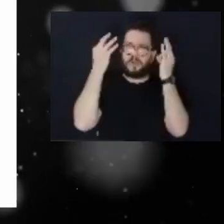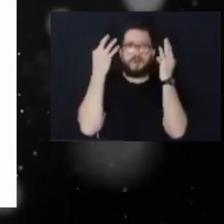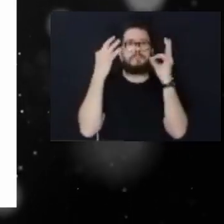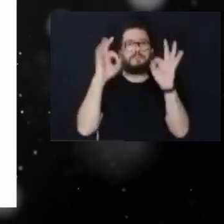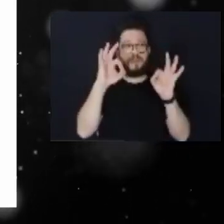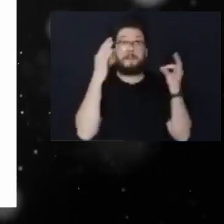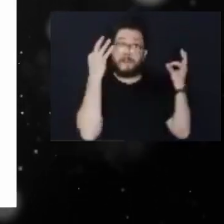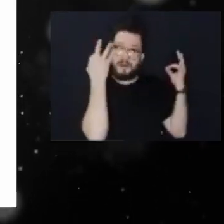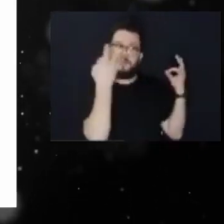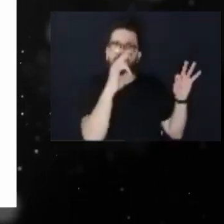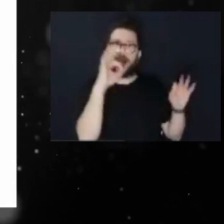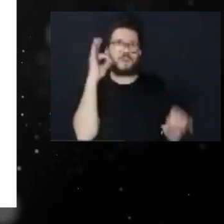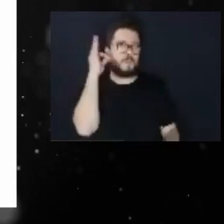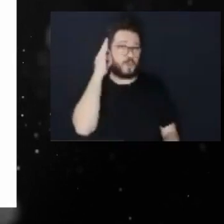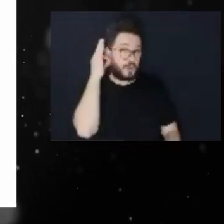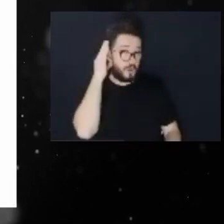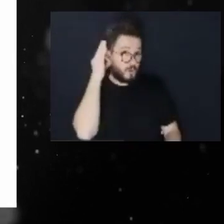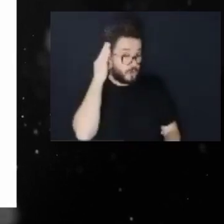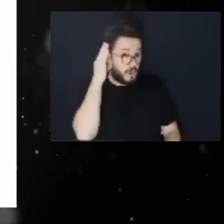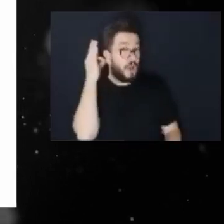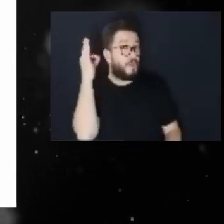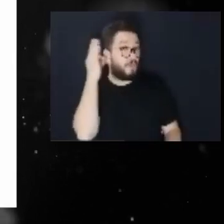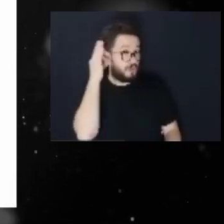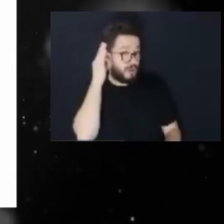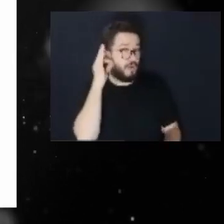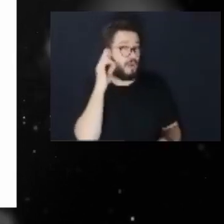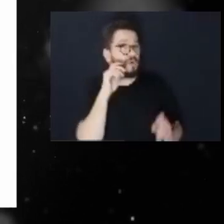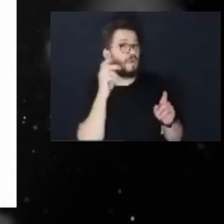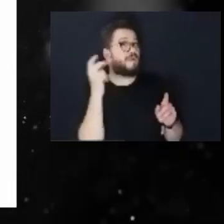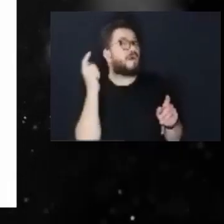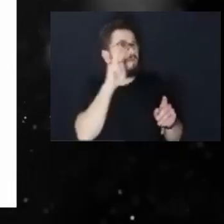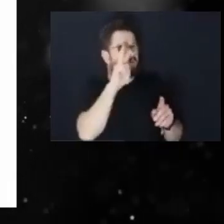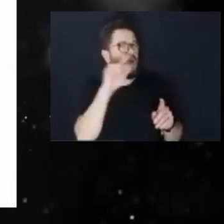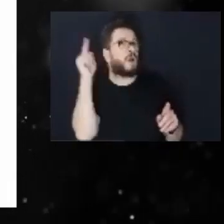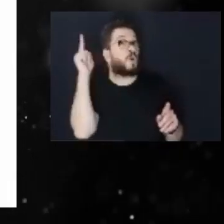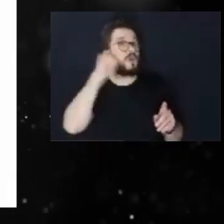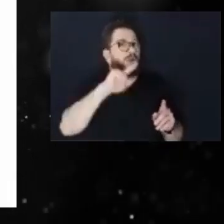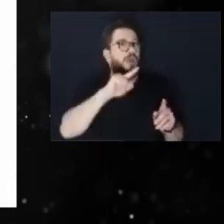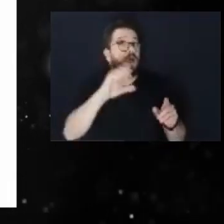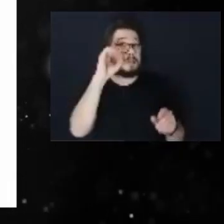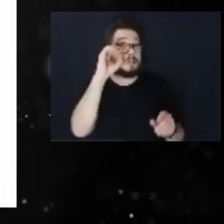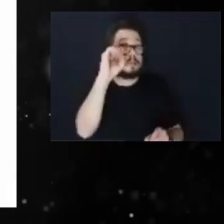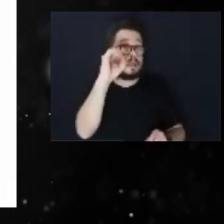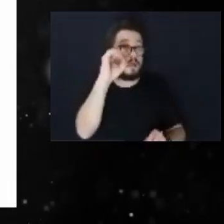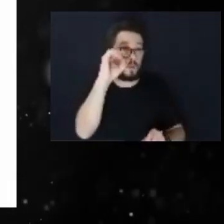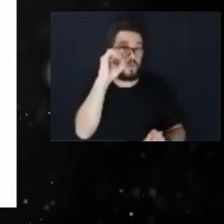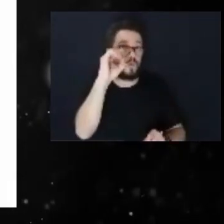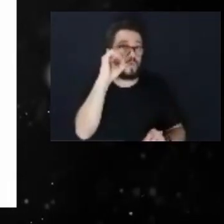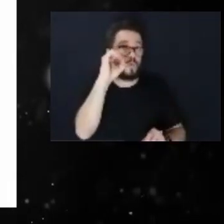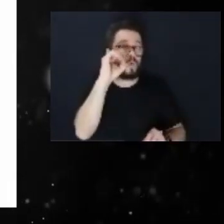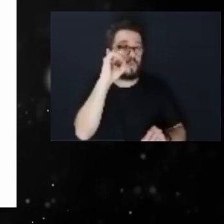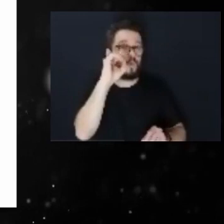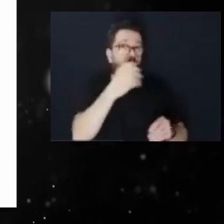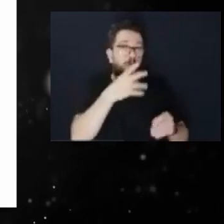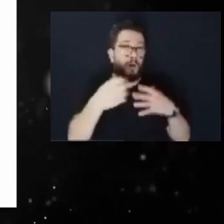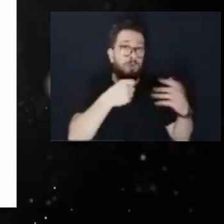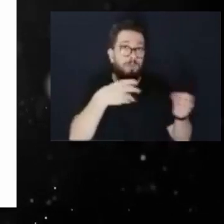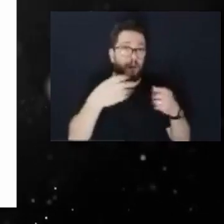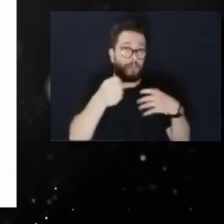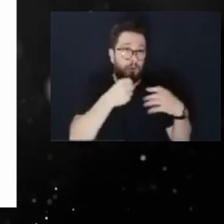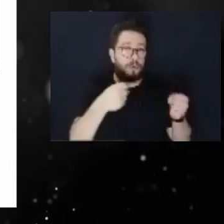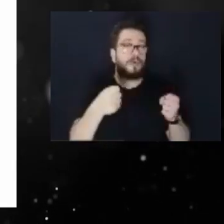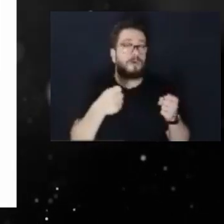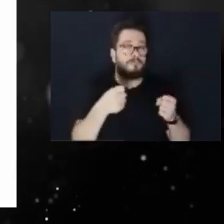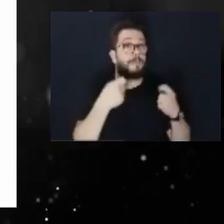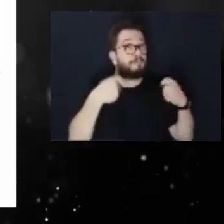isso. Ponta Grossa poderia zerar o número de casos e óbitos, inclusive, com a manutenção dessas medidas.